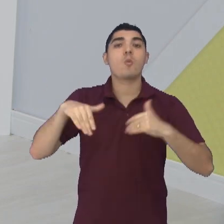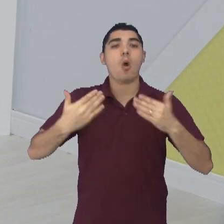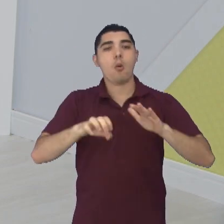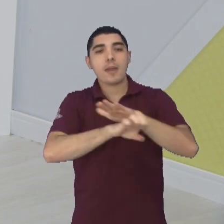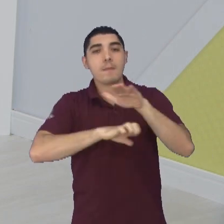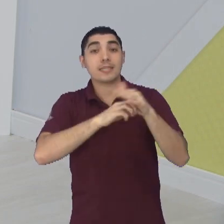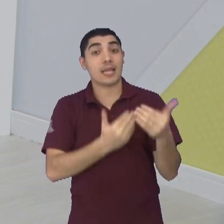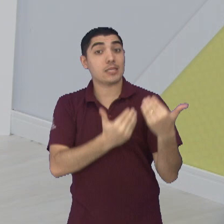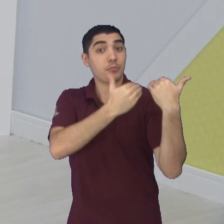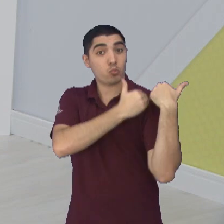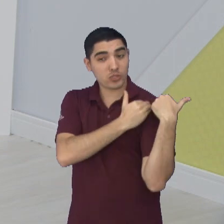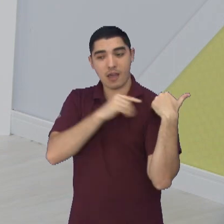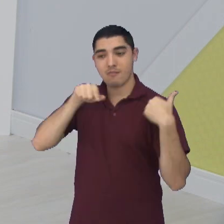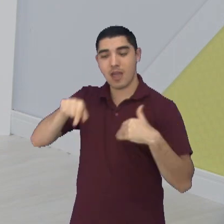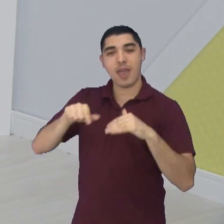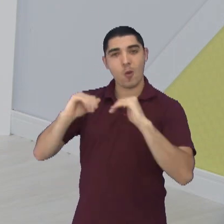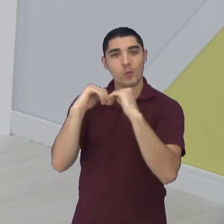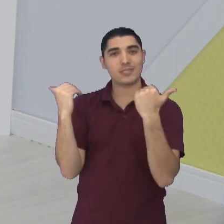e agora